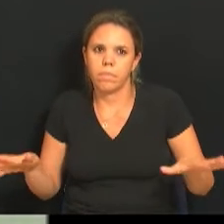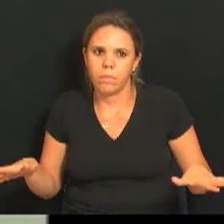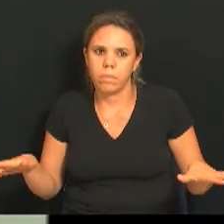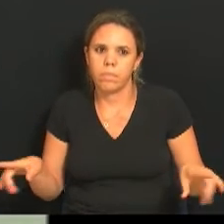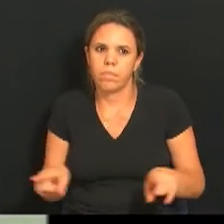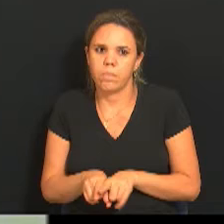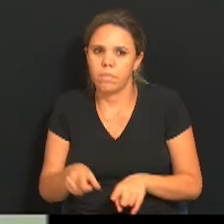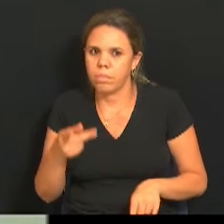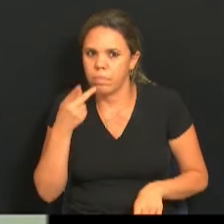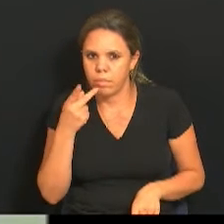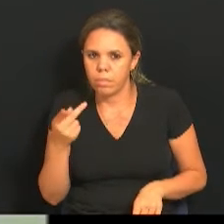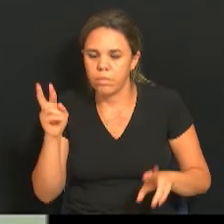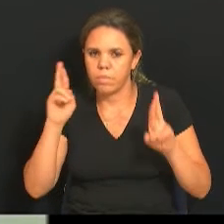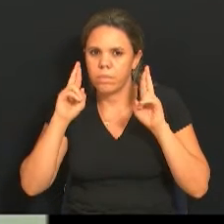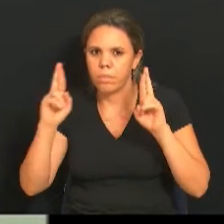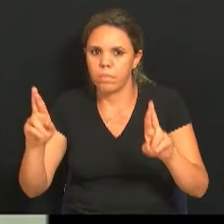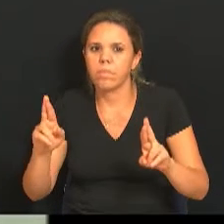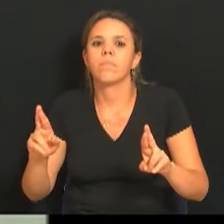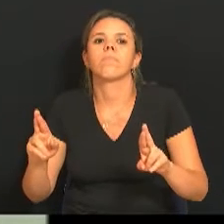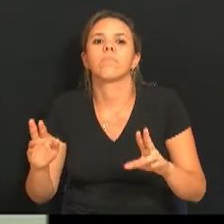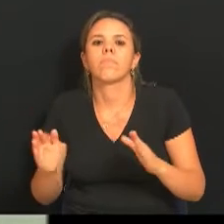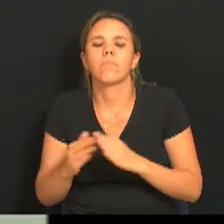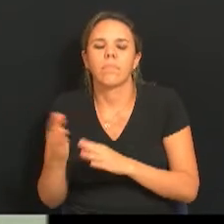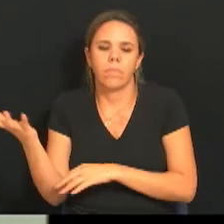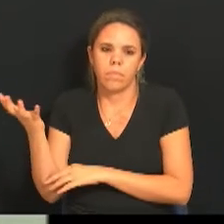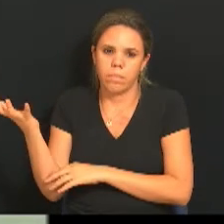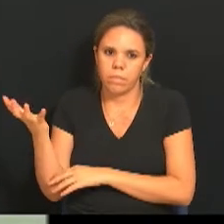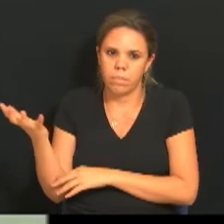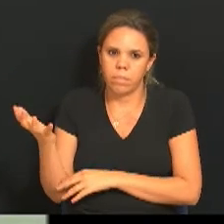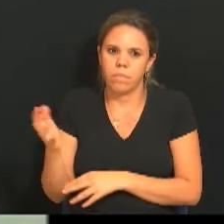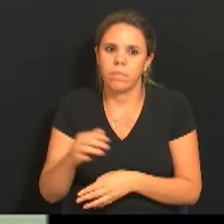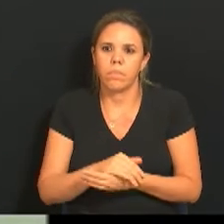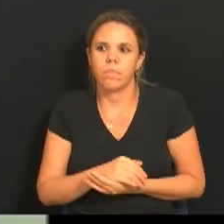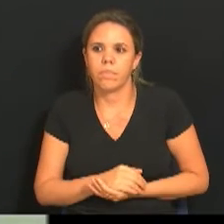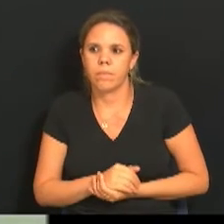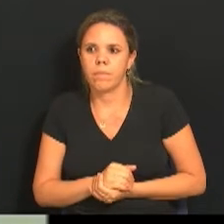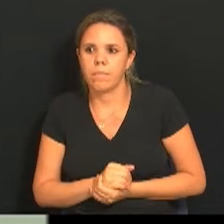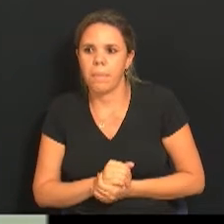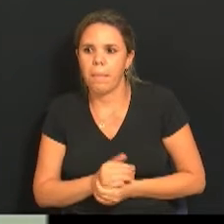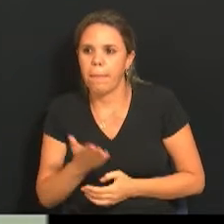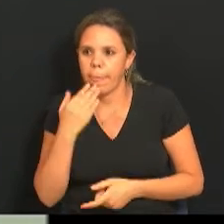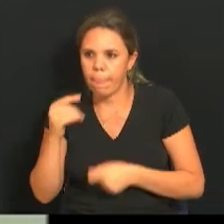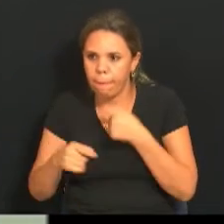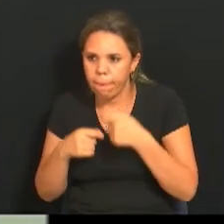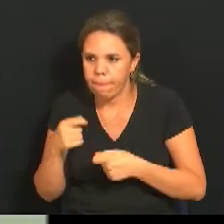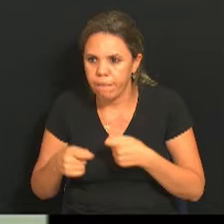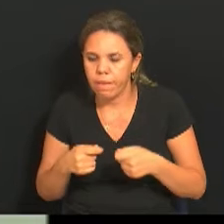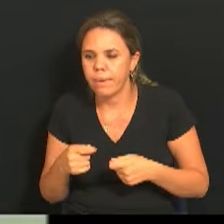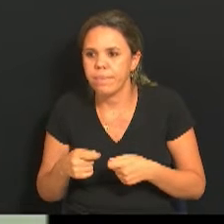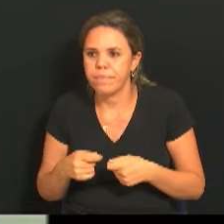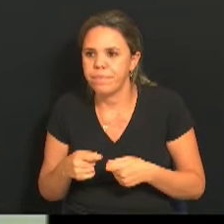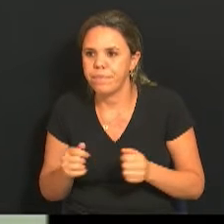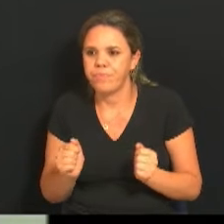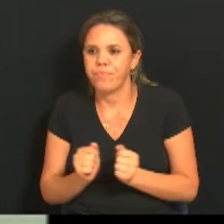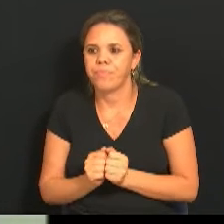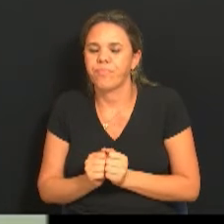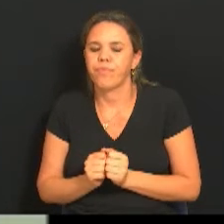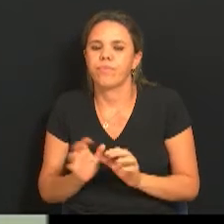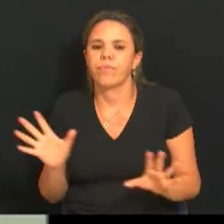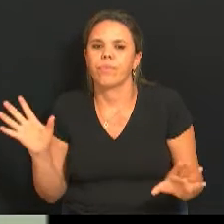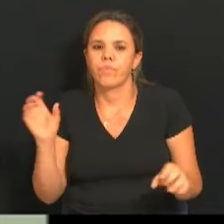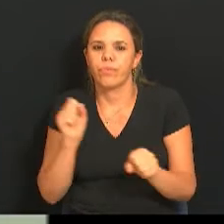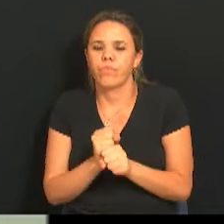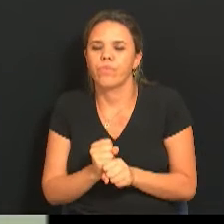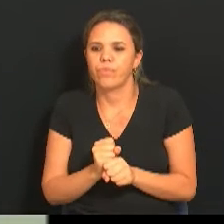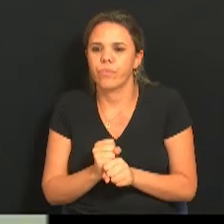de uma dignidade para esse morador de rua se alimentar, mas, junto com tudo isso, a